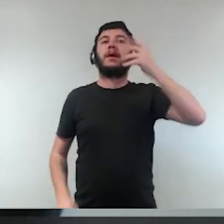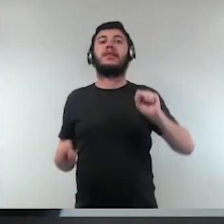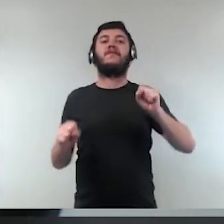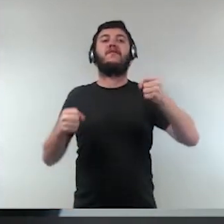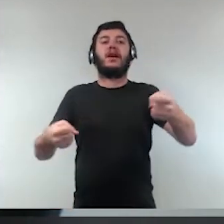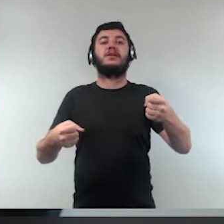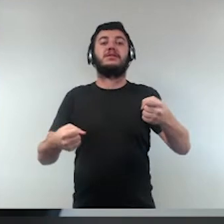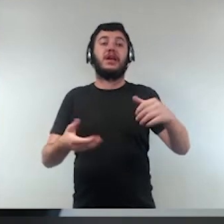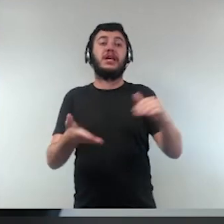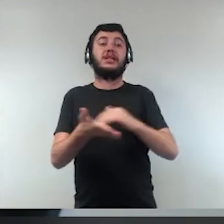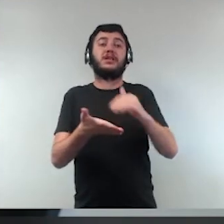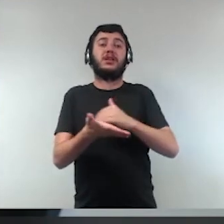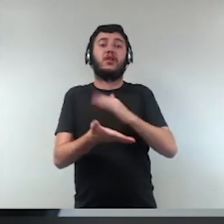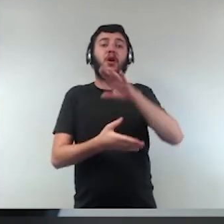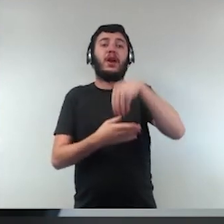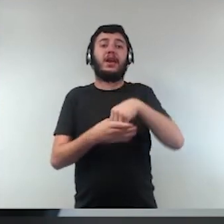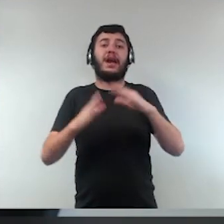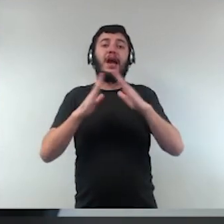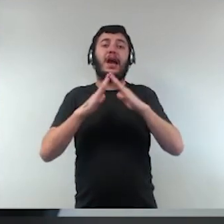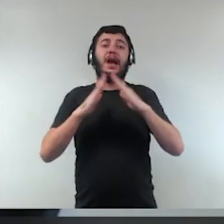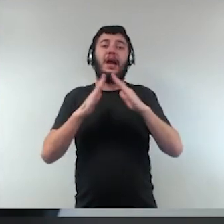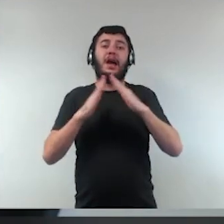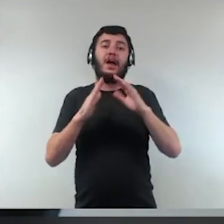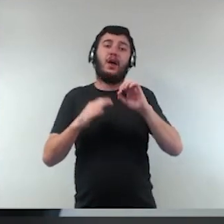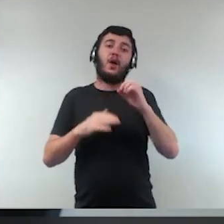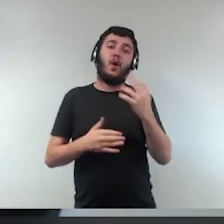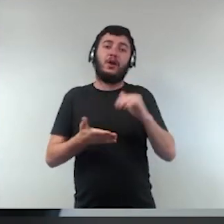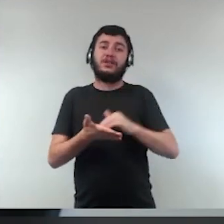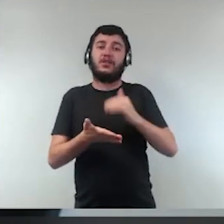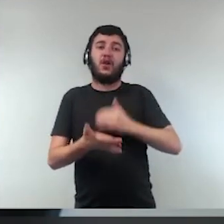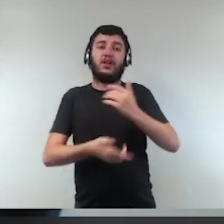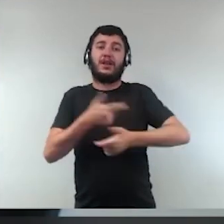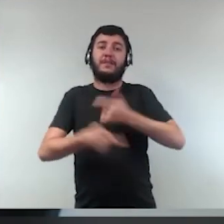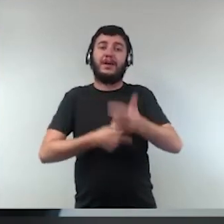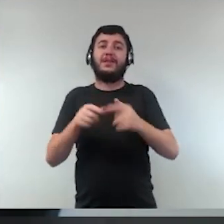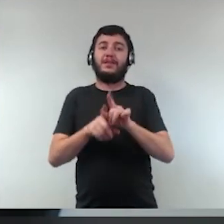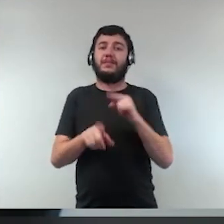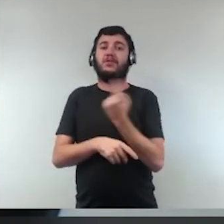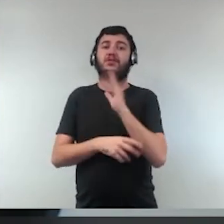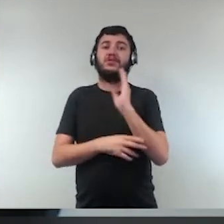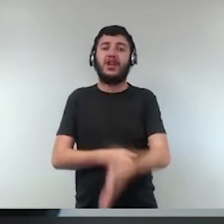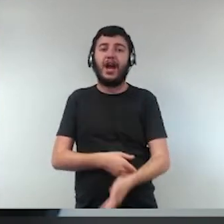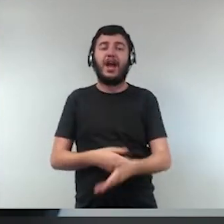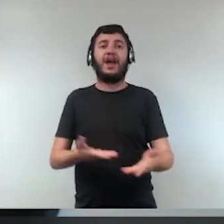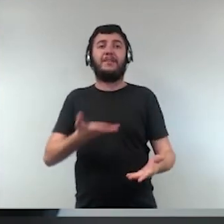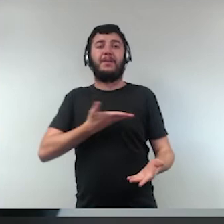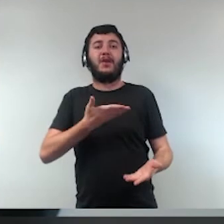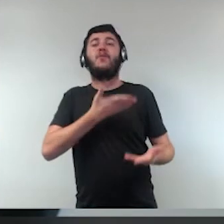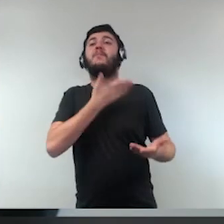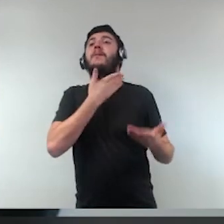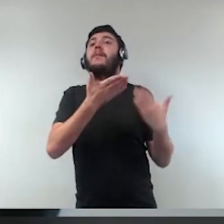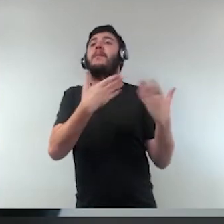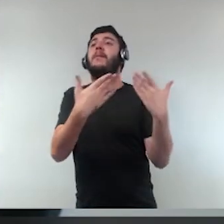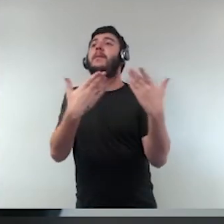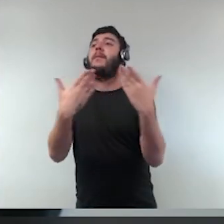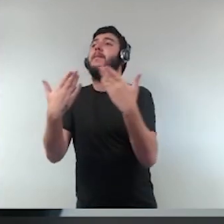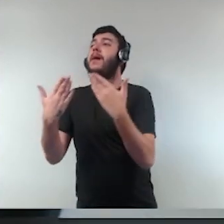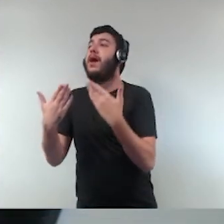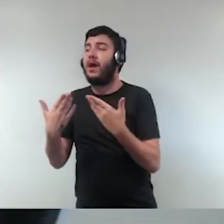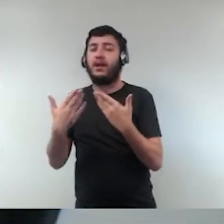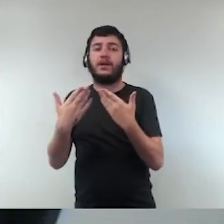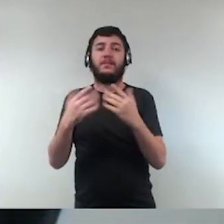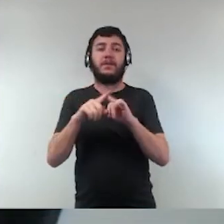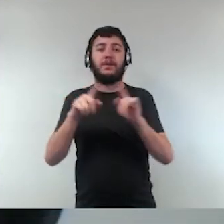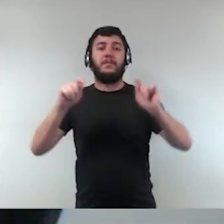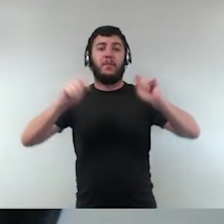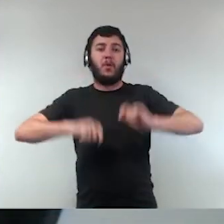da pandemia? Acredito que sim. Os próprios escritórios, e nós temos conversado muito com queridos colegas sobre isso, podem passar a